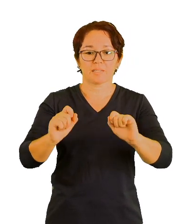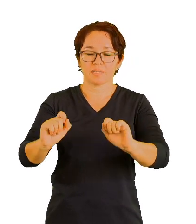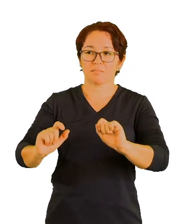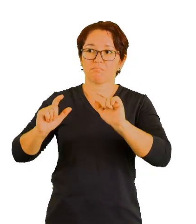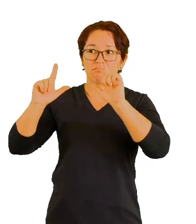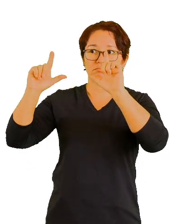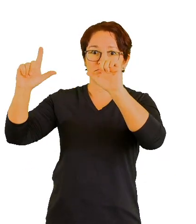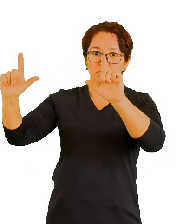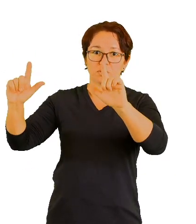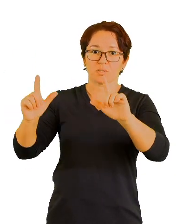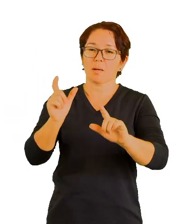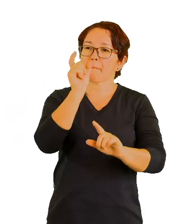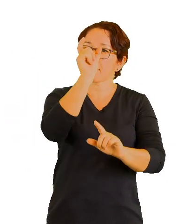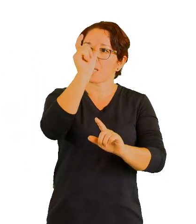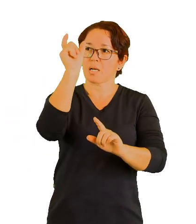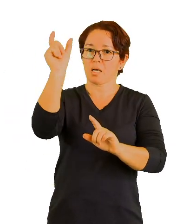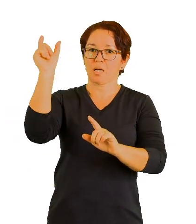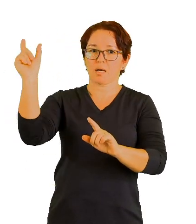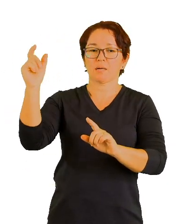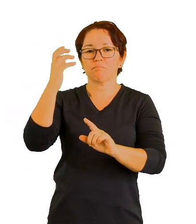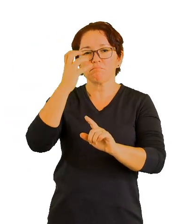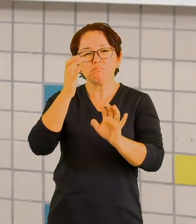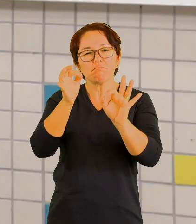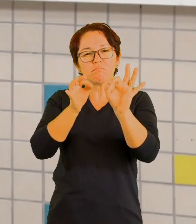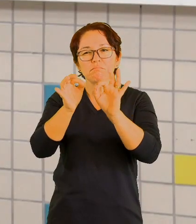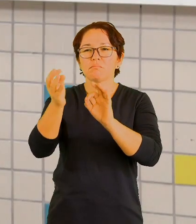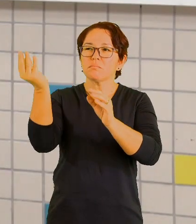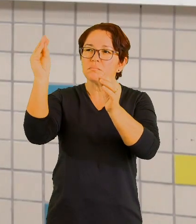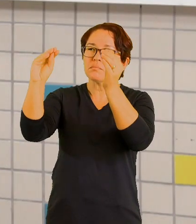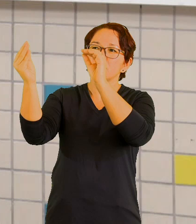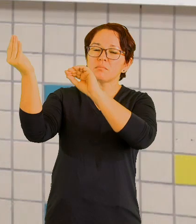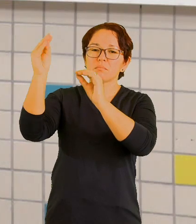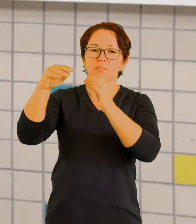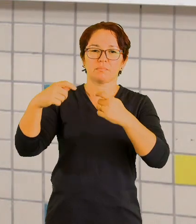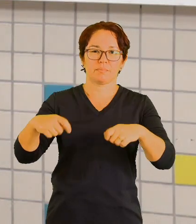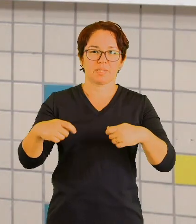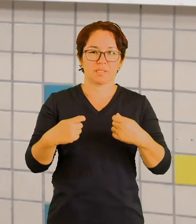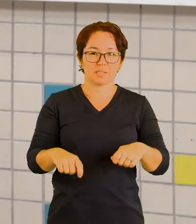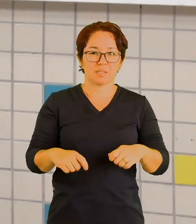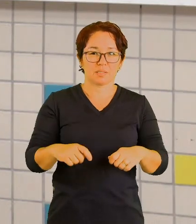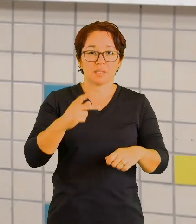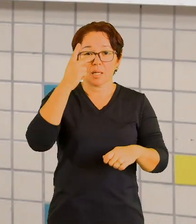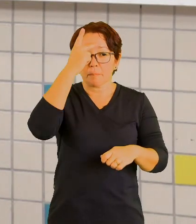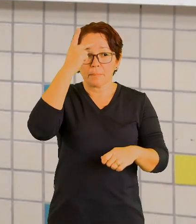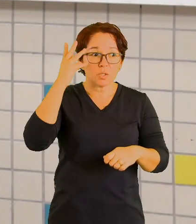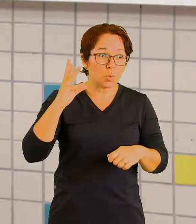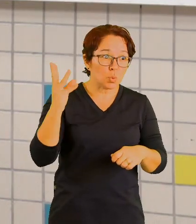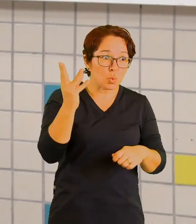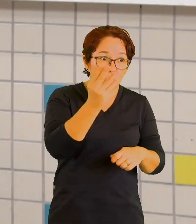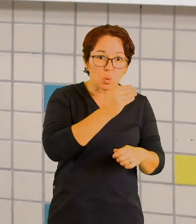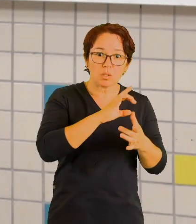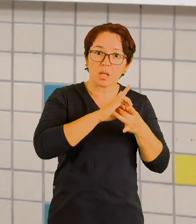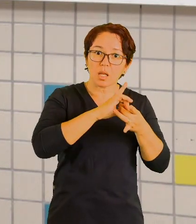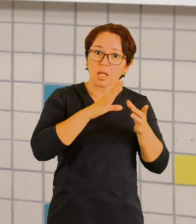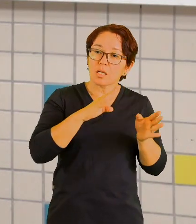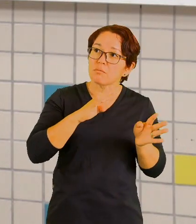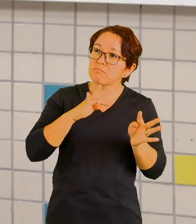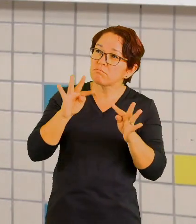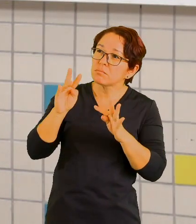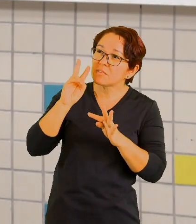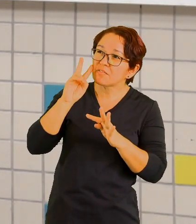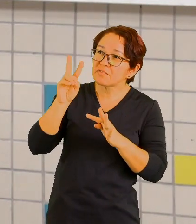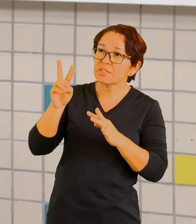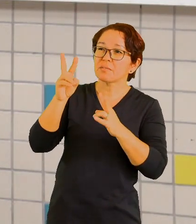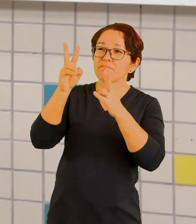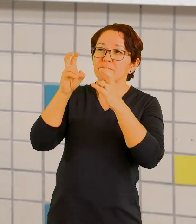na comunidade a qual a escola está inserida. Todos terão acesso a esse documento, por isso que tem que ter uma